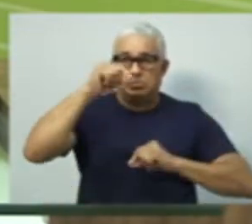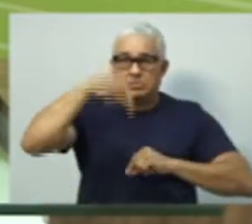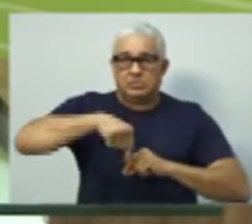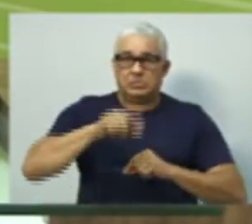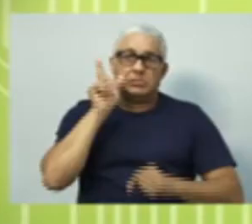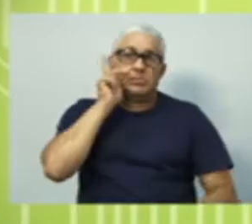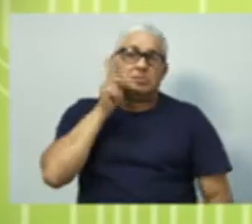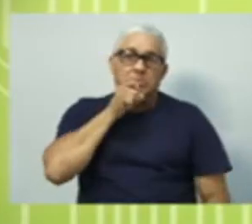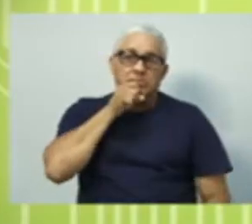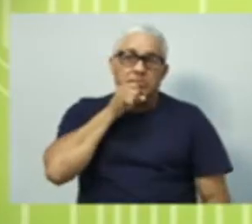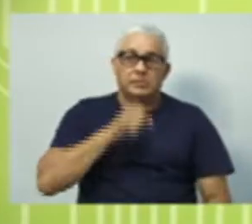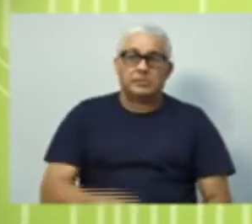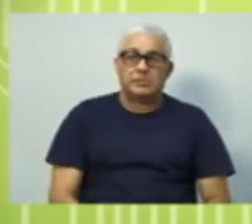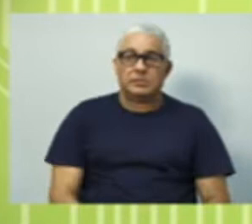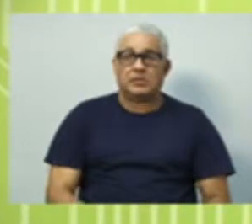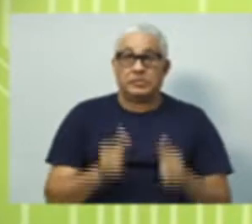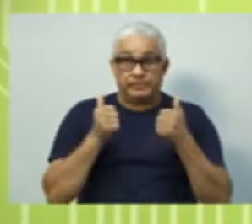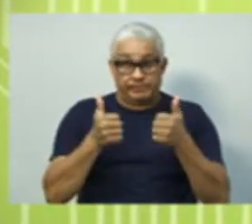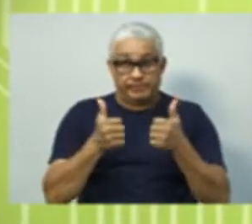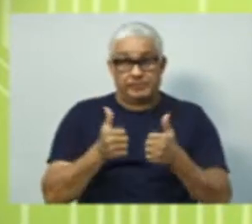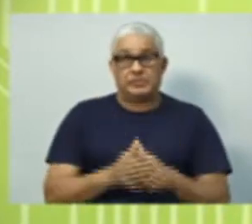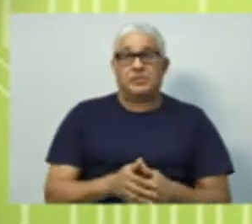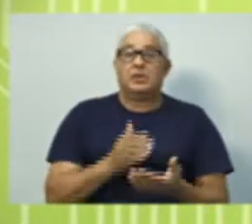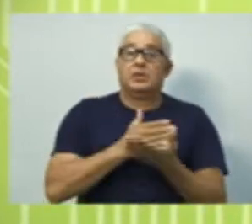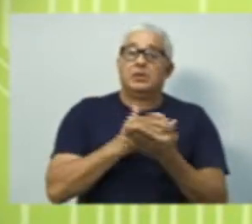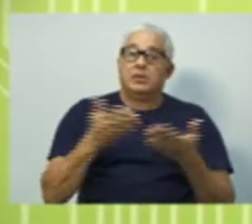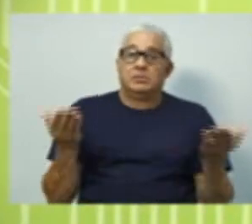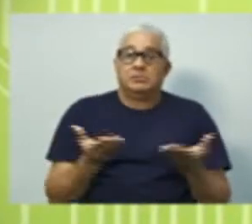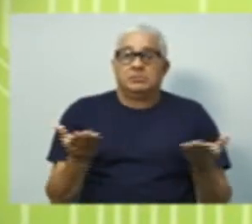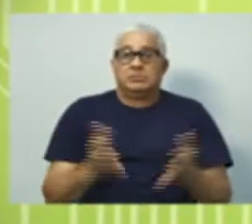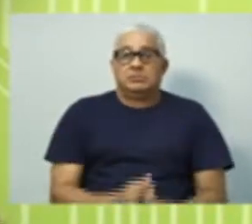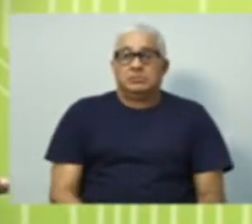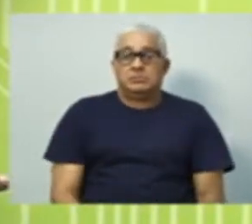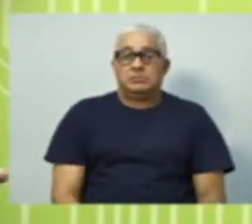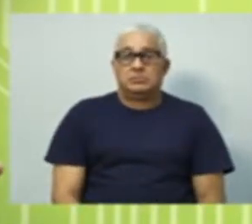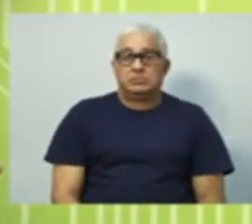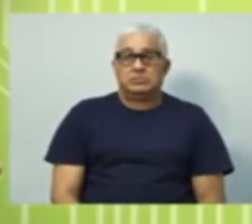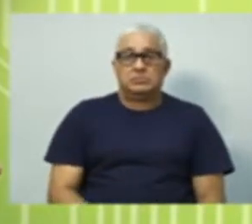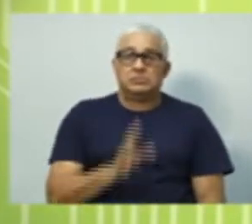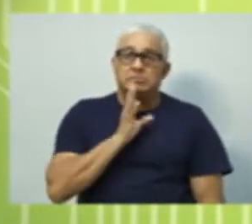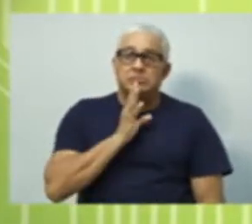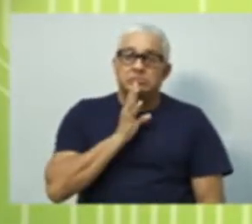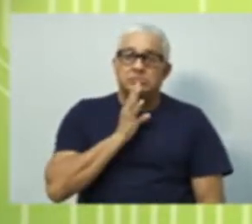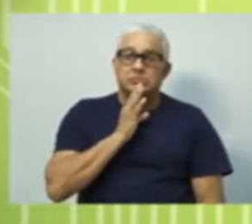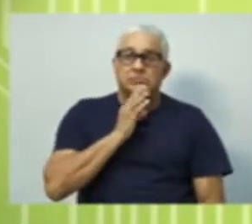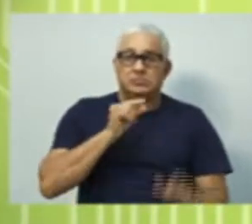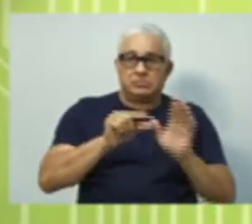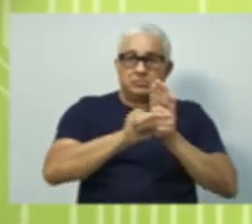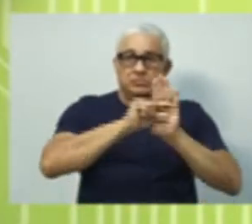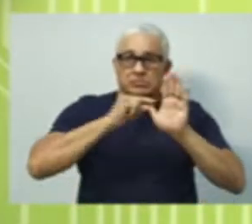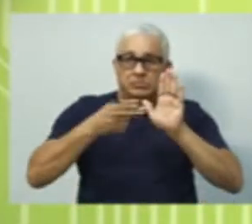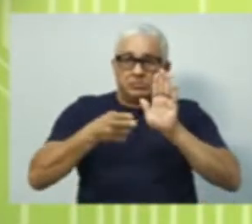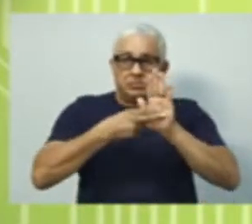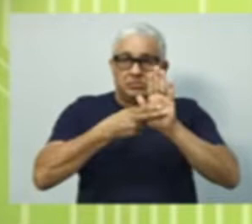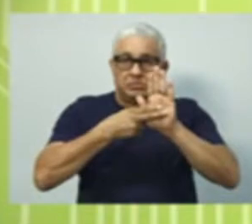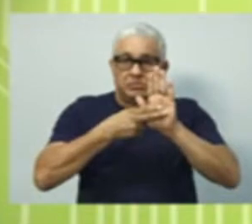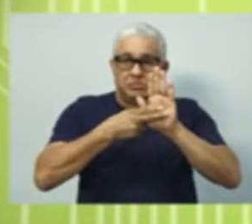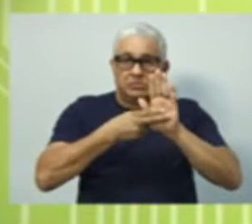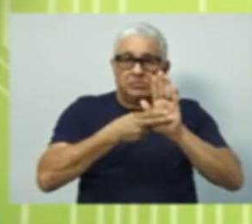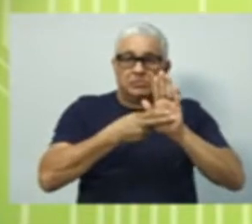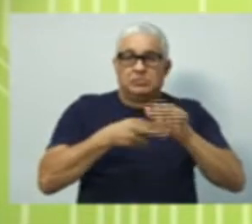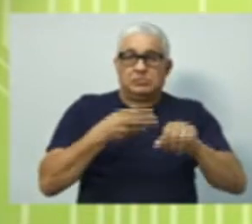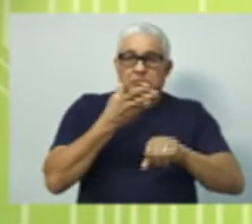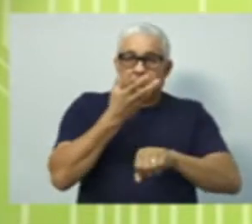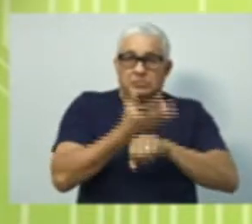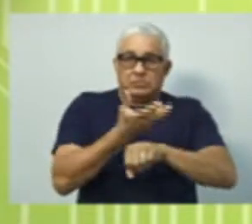Finca. Ok, pessoal, nós vamos começar conhecendo a ementa, né, do que vamos ver durante esses módulos.